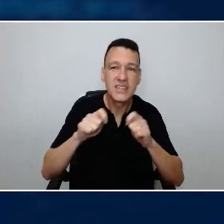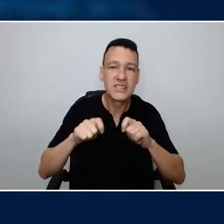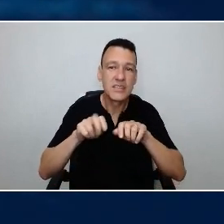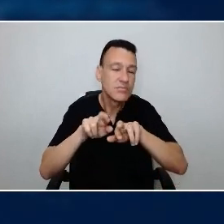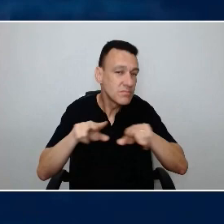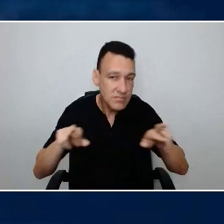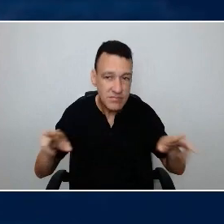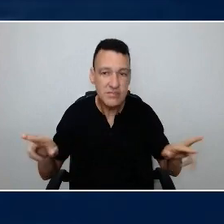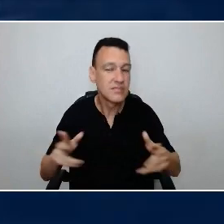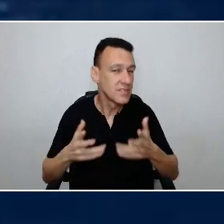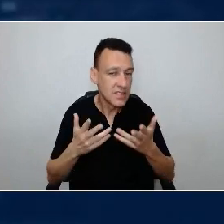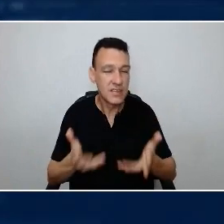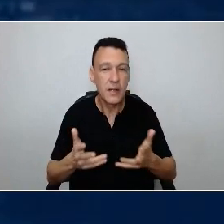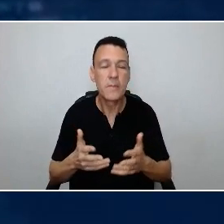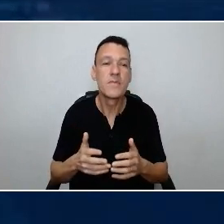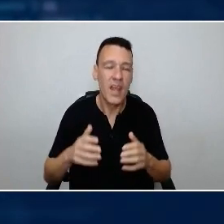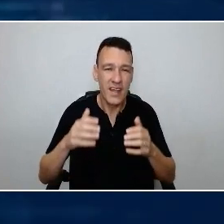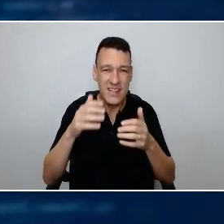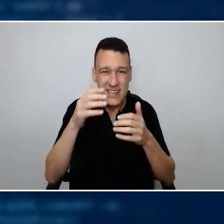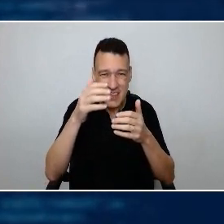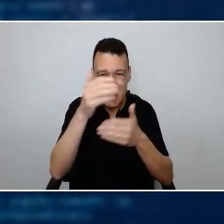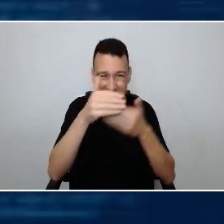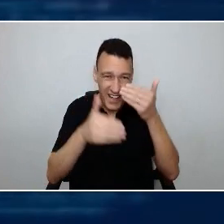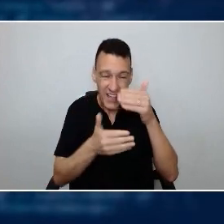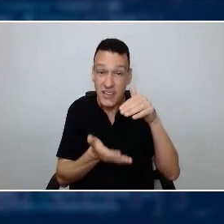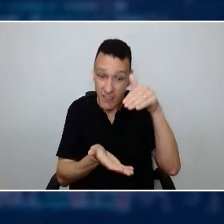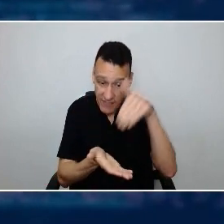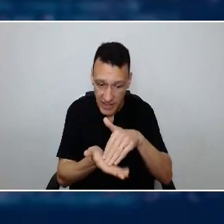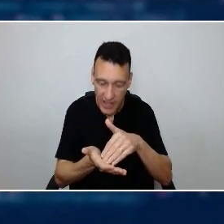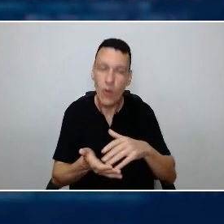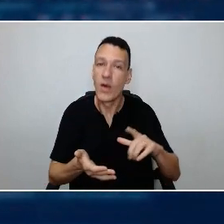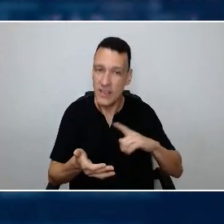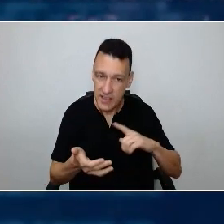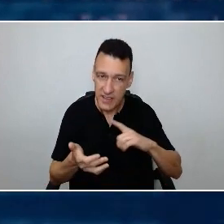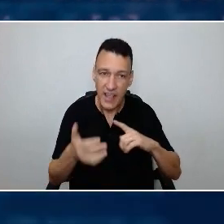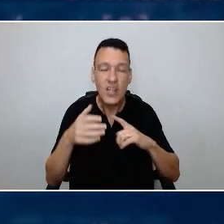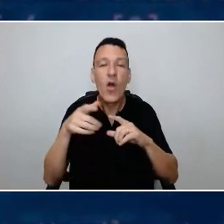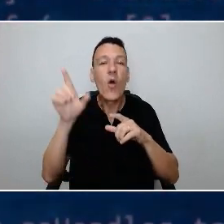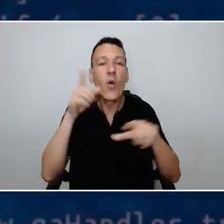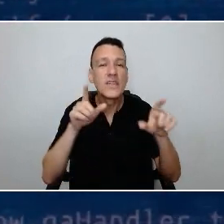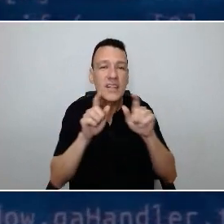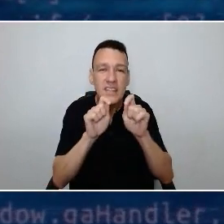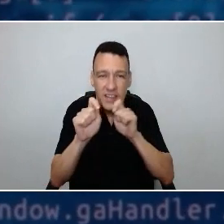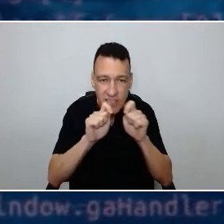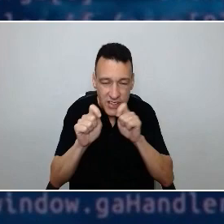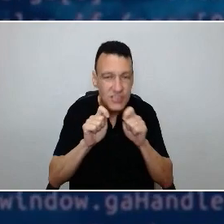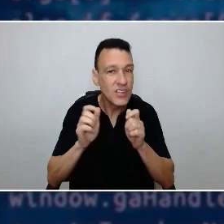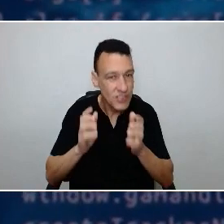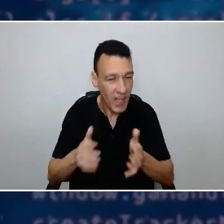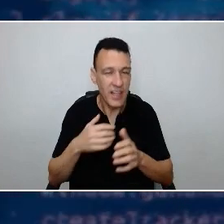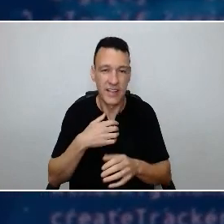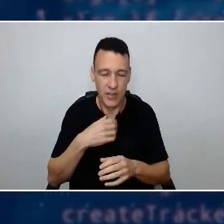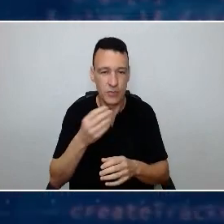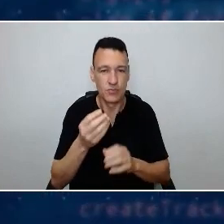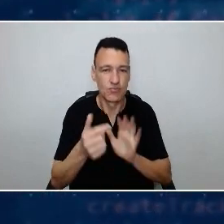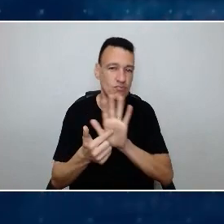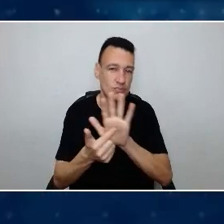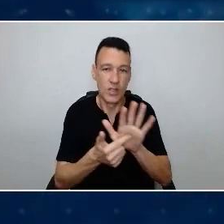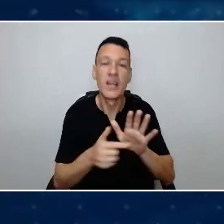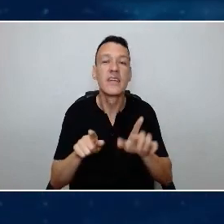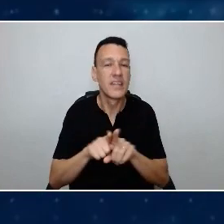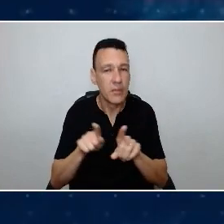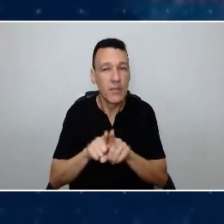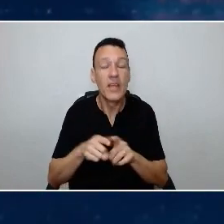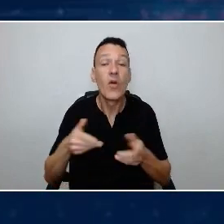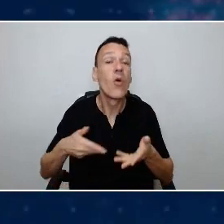mostrar esse quer recod on tem outras outras entrevistas que fizeram comigo e eu também comecei a fazer diversas palestras sobre